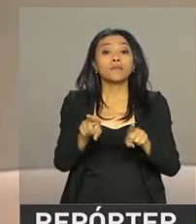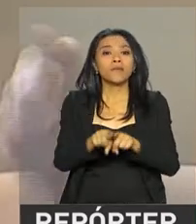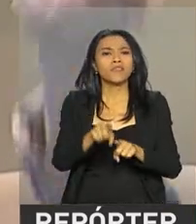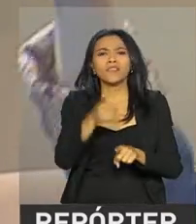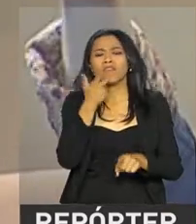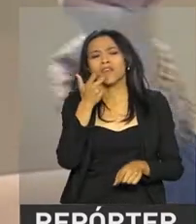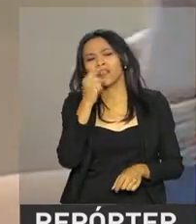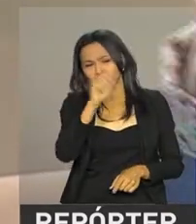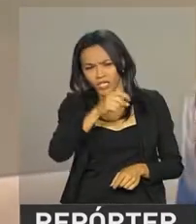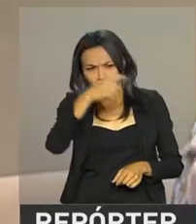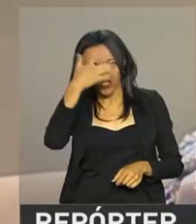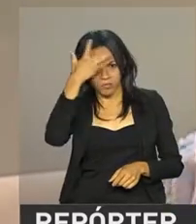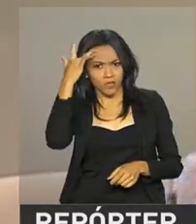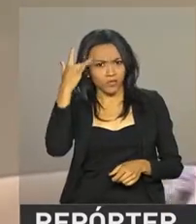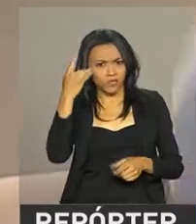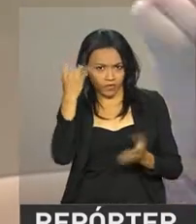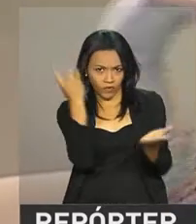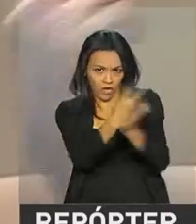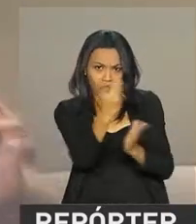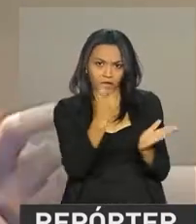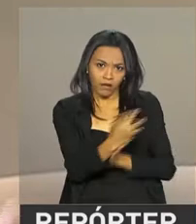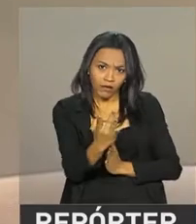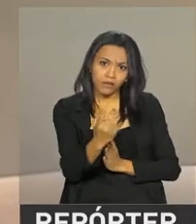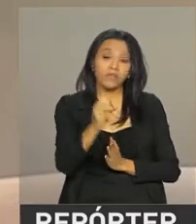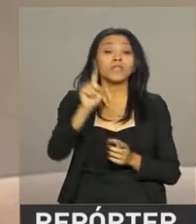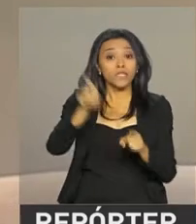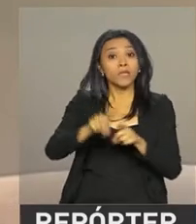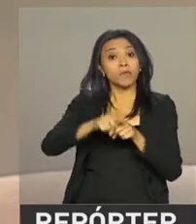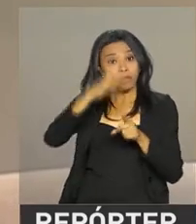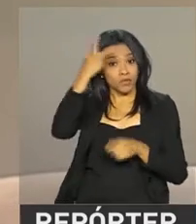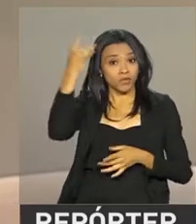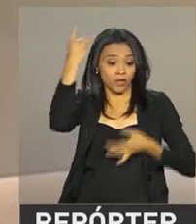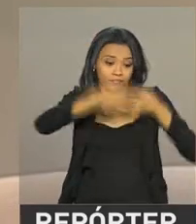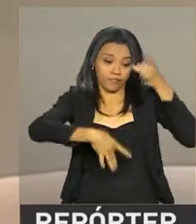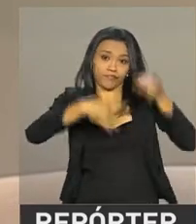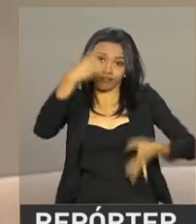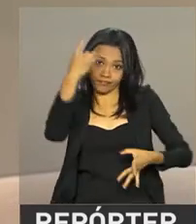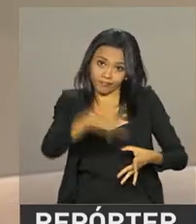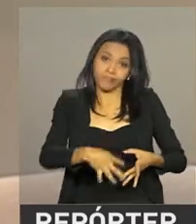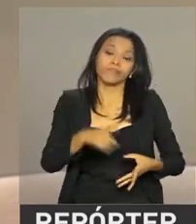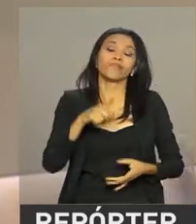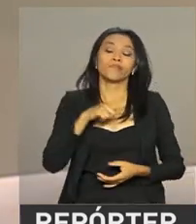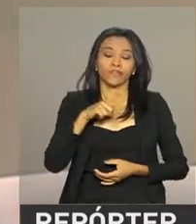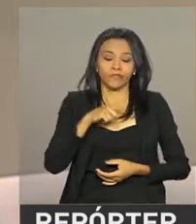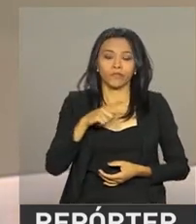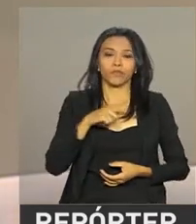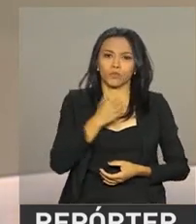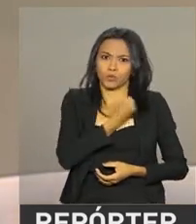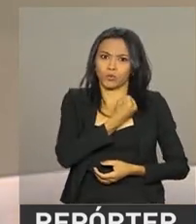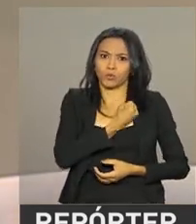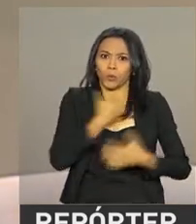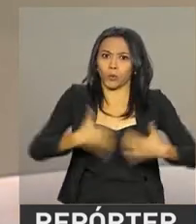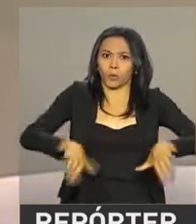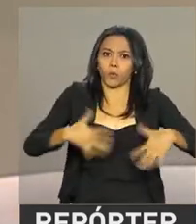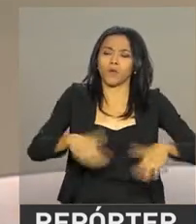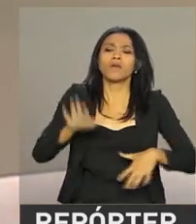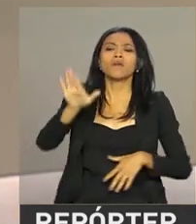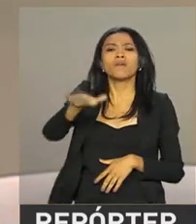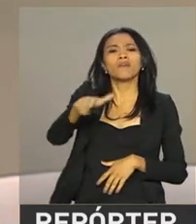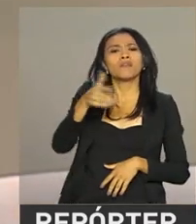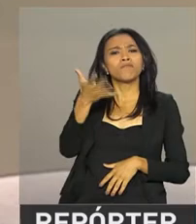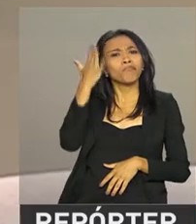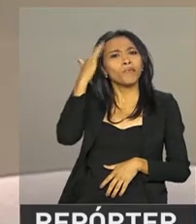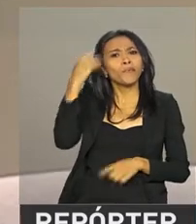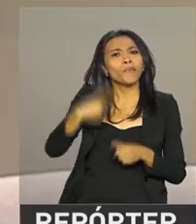falando, aliás, de eliminações. 580 eliminações, e também de abstenções, né, que a gente teve um grande número. Eu queria que os senhores comentassem, assim, por que esse